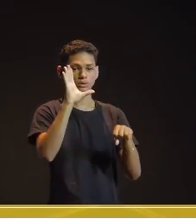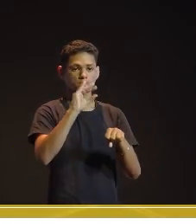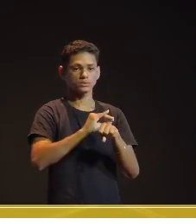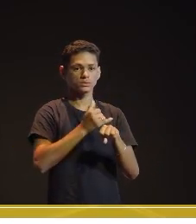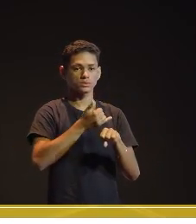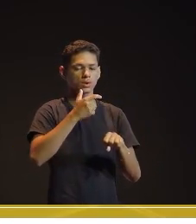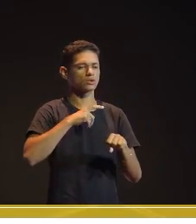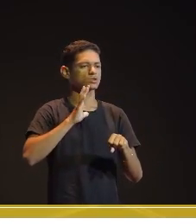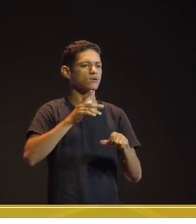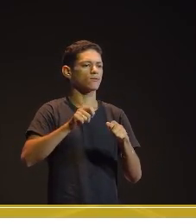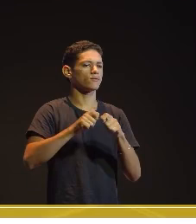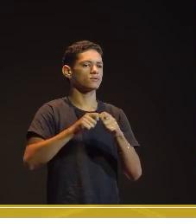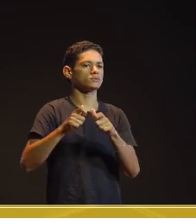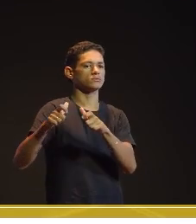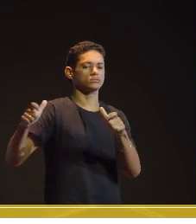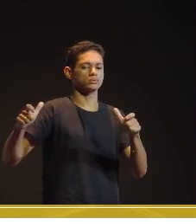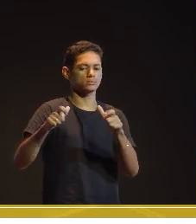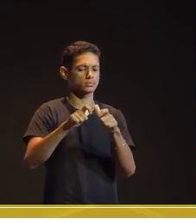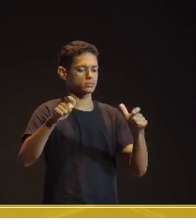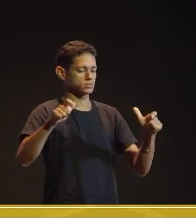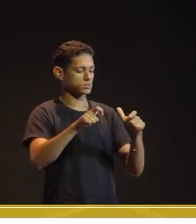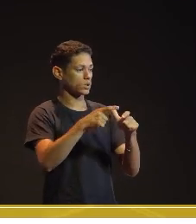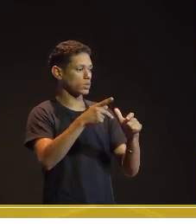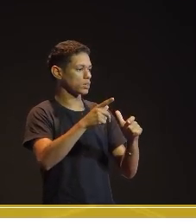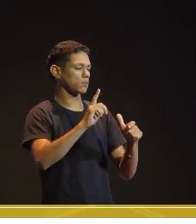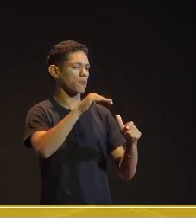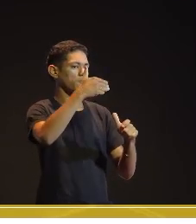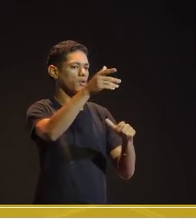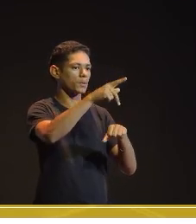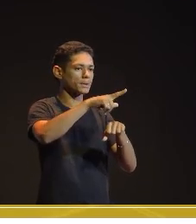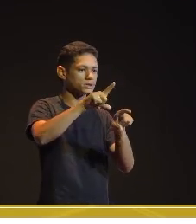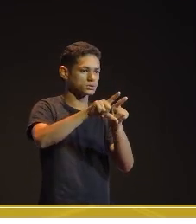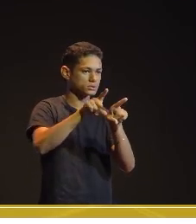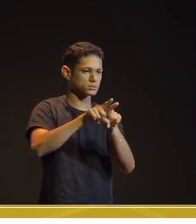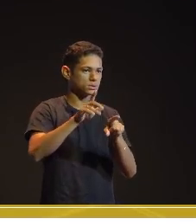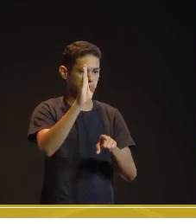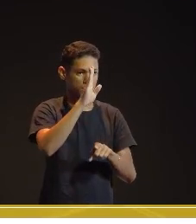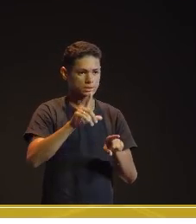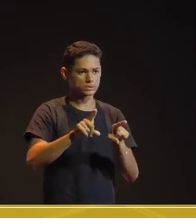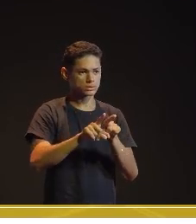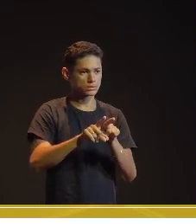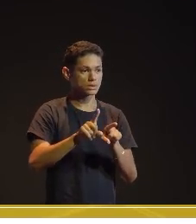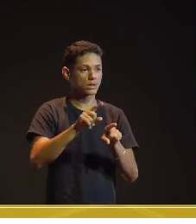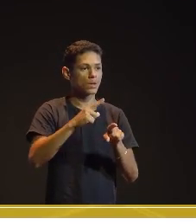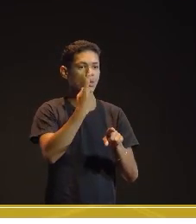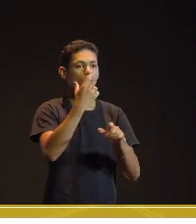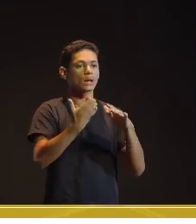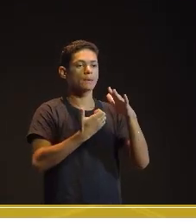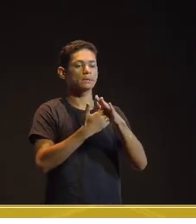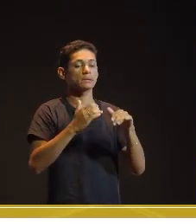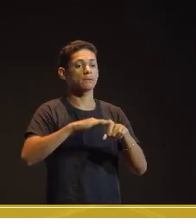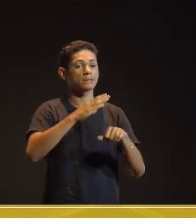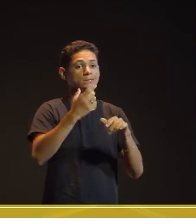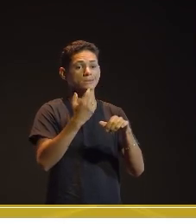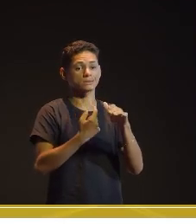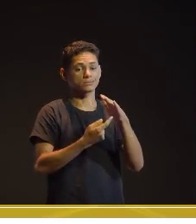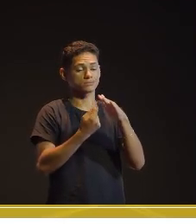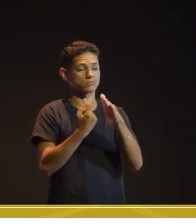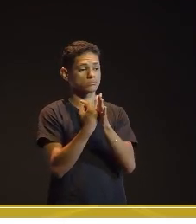fiz usinas de todo tamanho aqui no país e fora também. Então, é uma empresa que é a mais antiga de